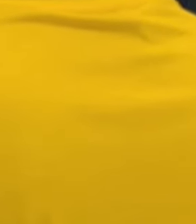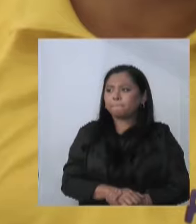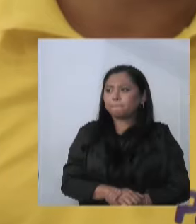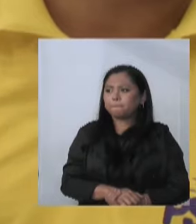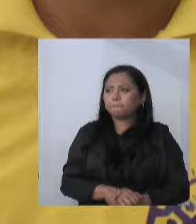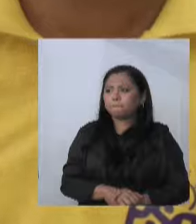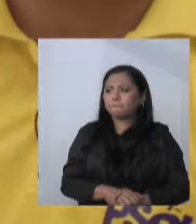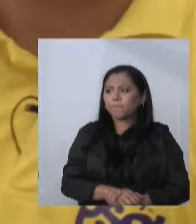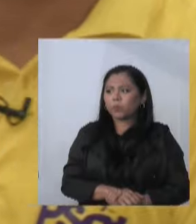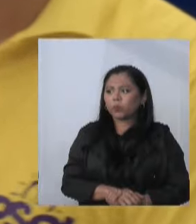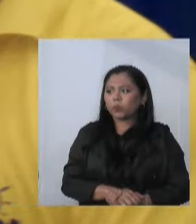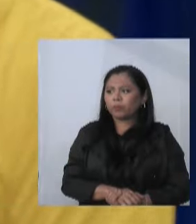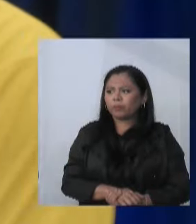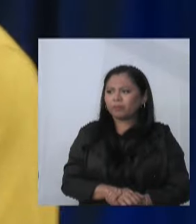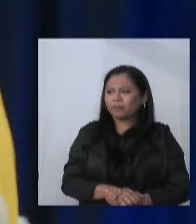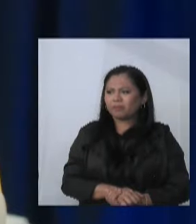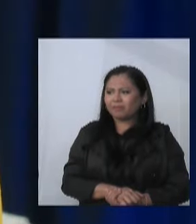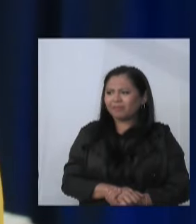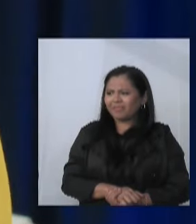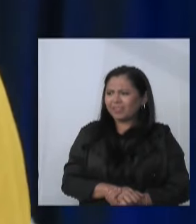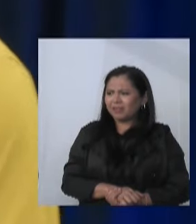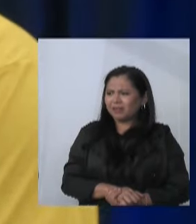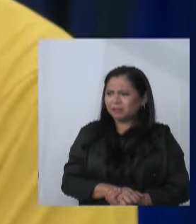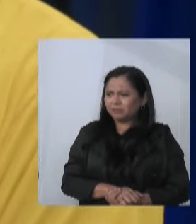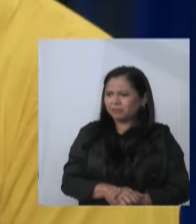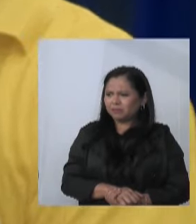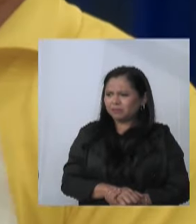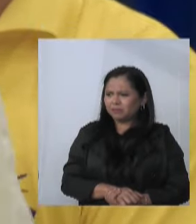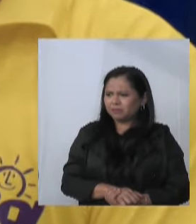reformas. Candidato Francinaldo, o senhor tem um minuto.